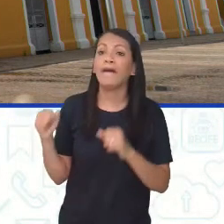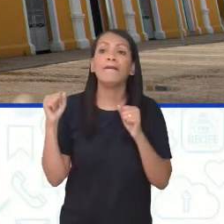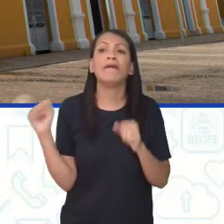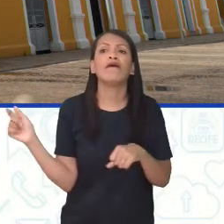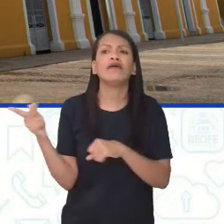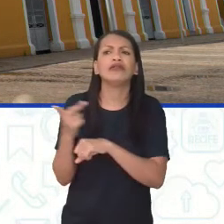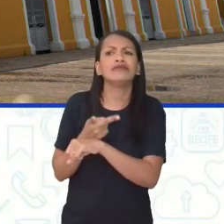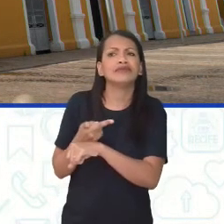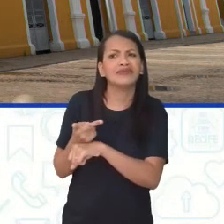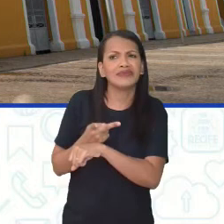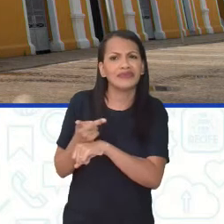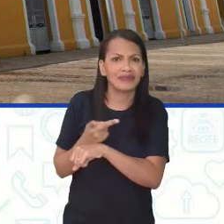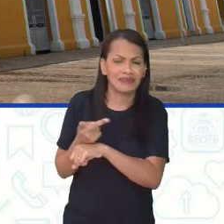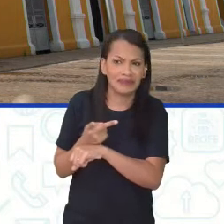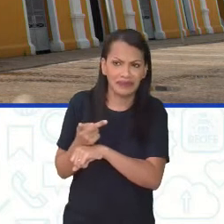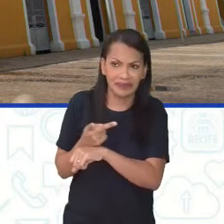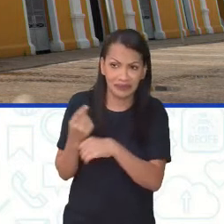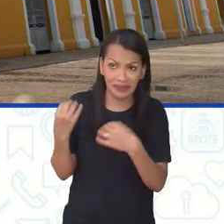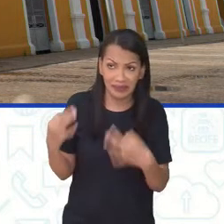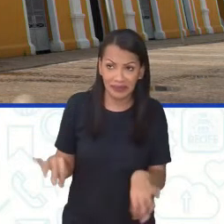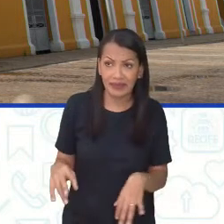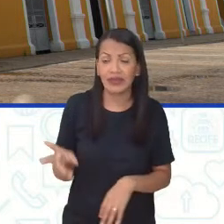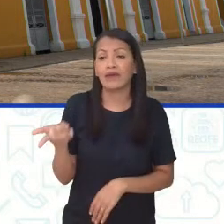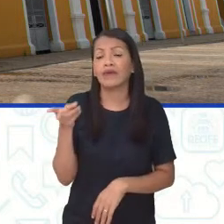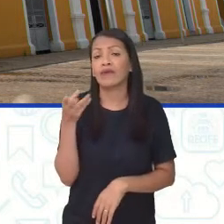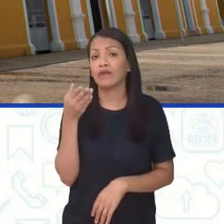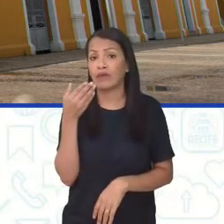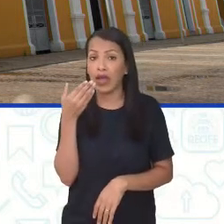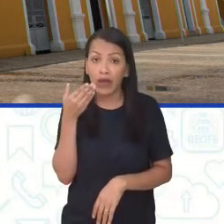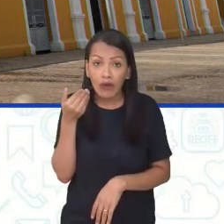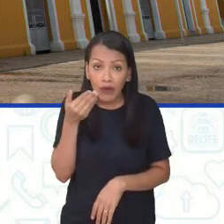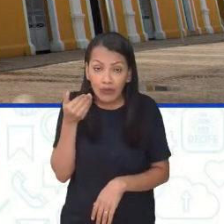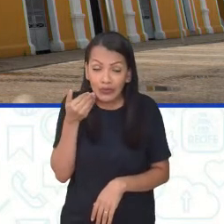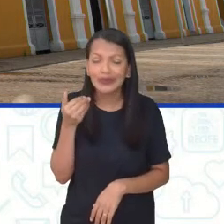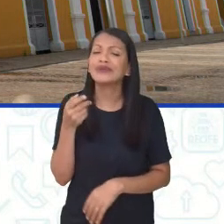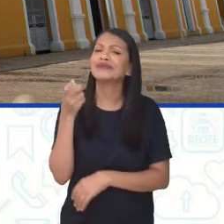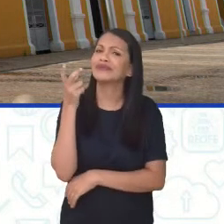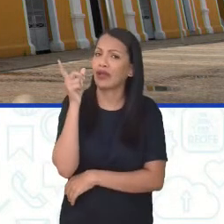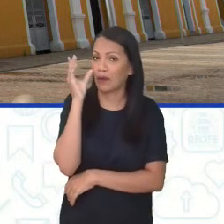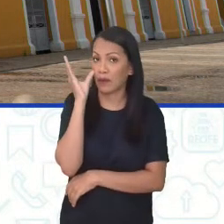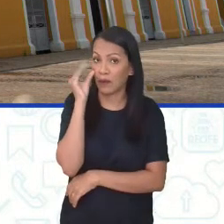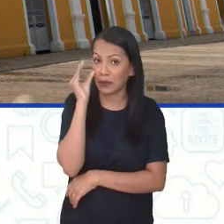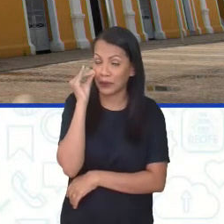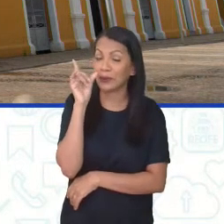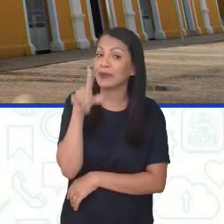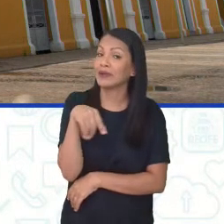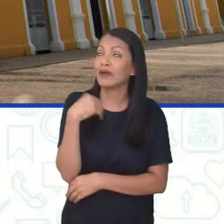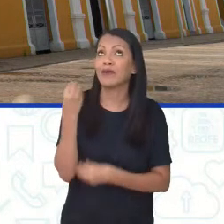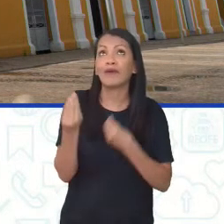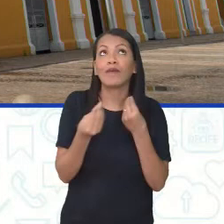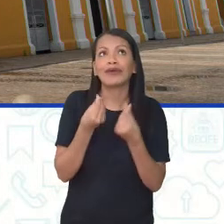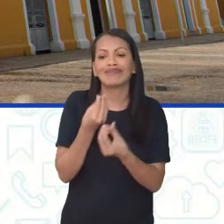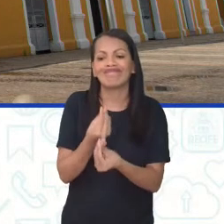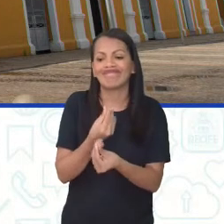e identificar. É uma curiosidade. É bem, como é que eu